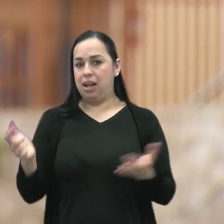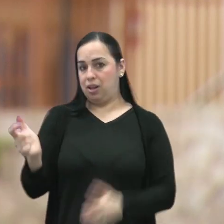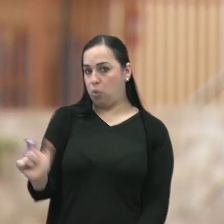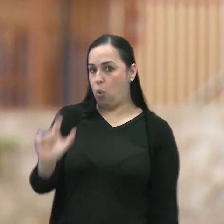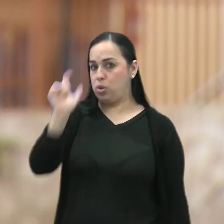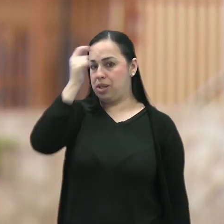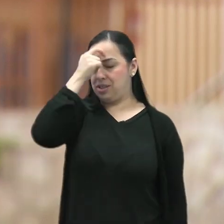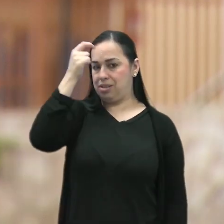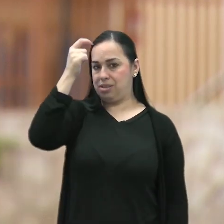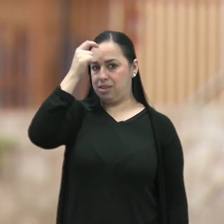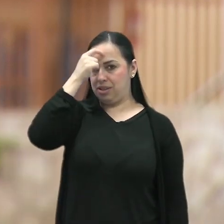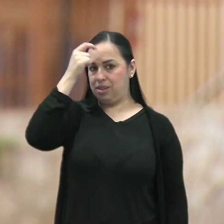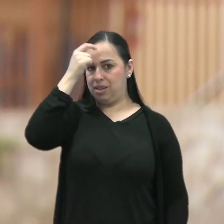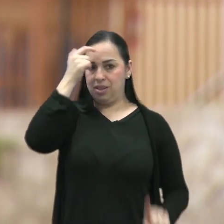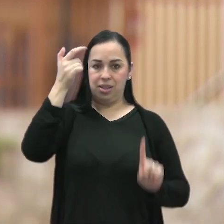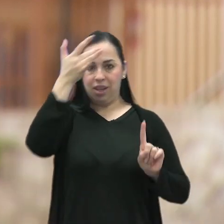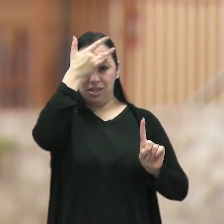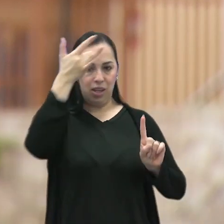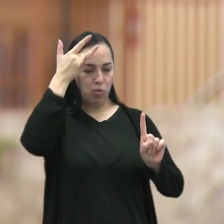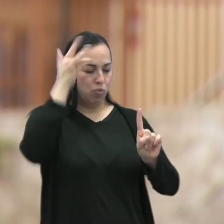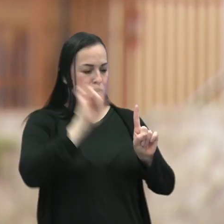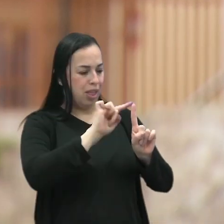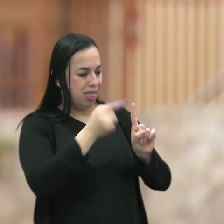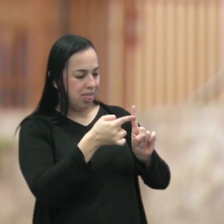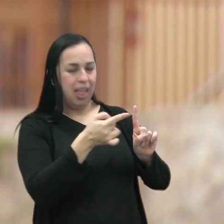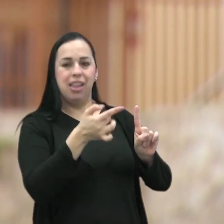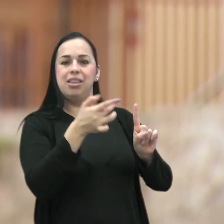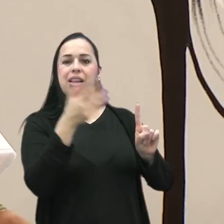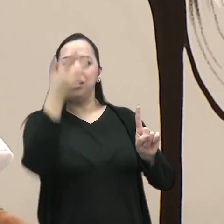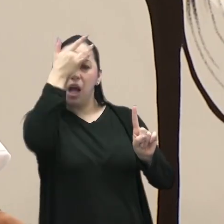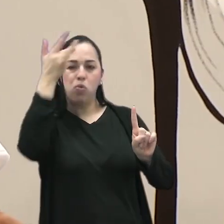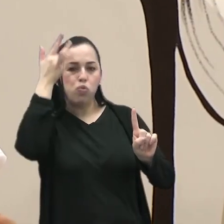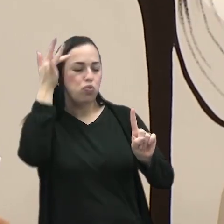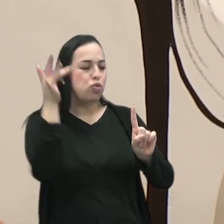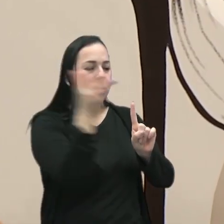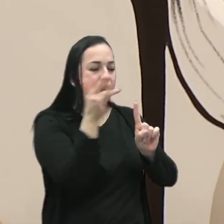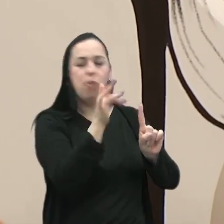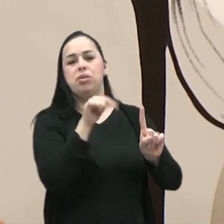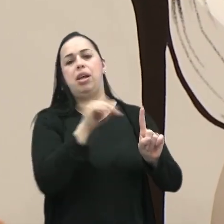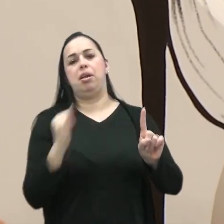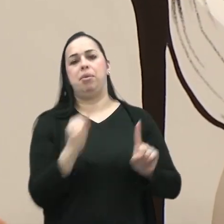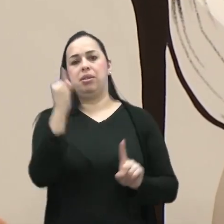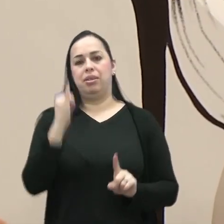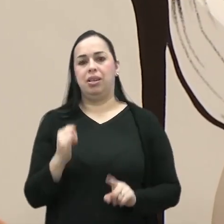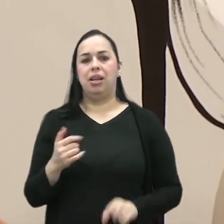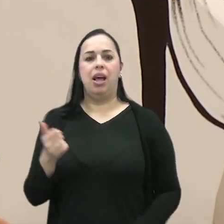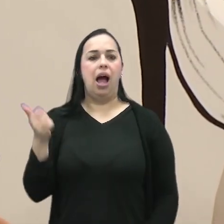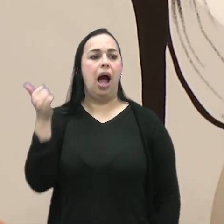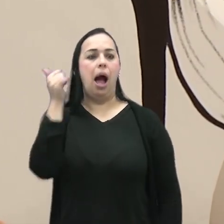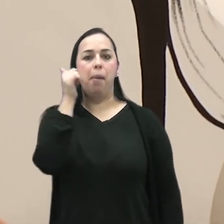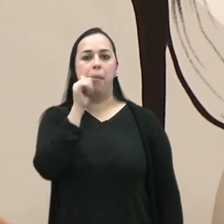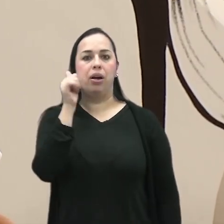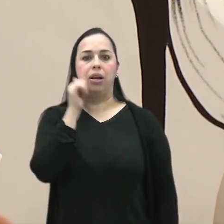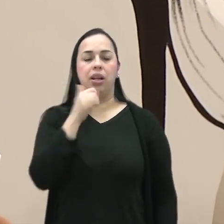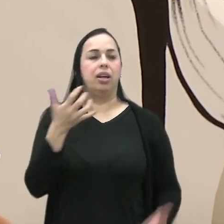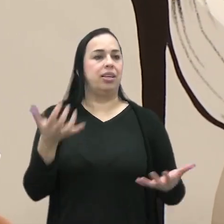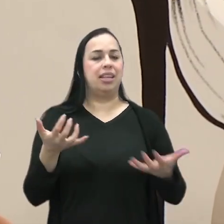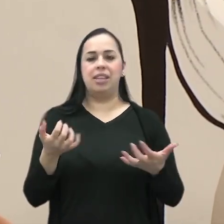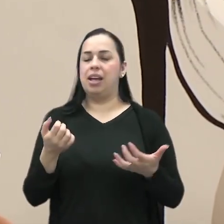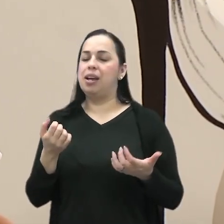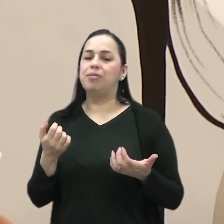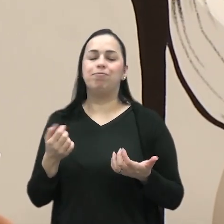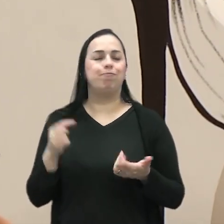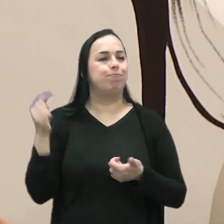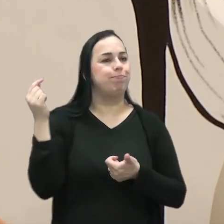a população sobre a importância da saúde mental materna. Essa mulher normalmente ela quer atender todas as demandas, ela quer ser uma mãe